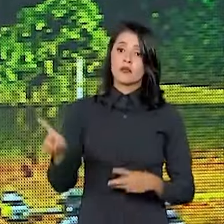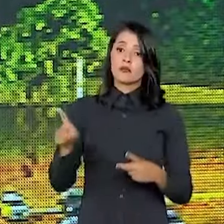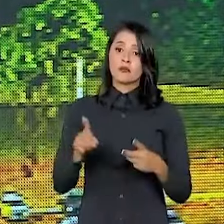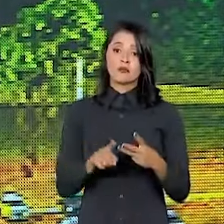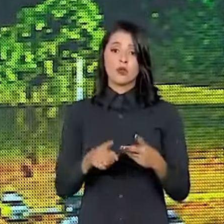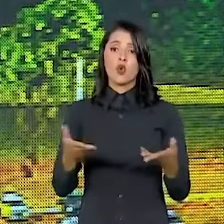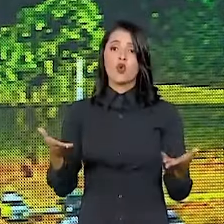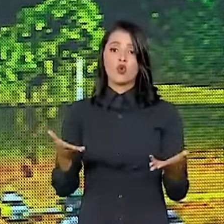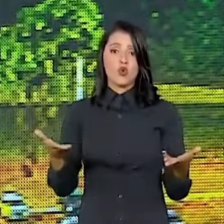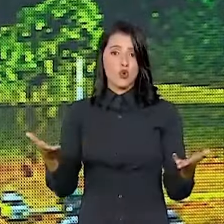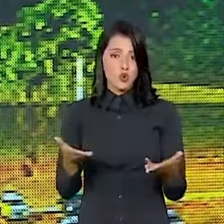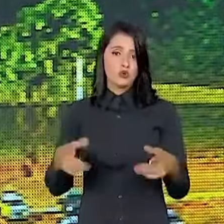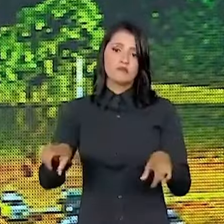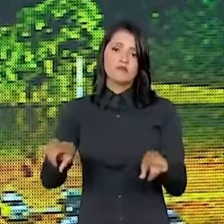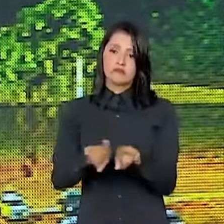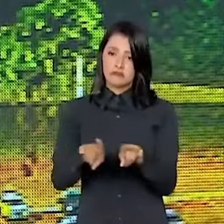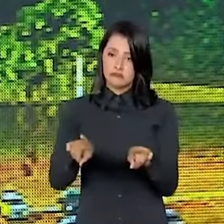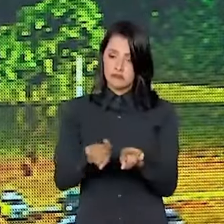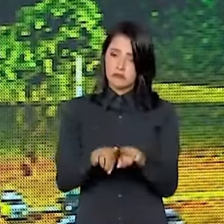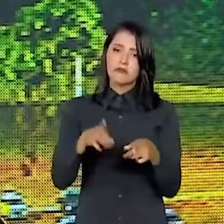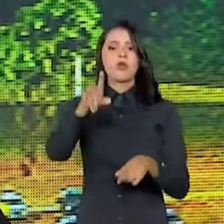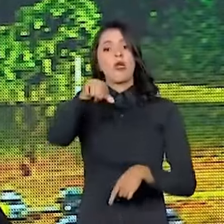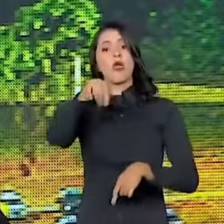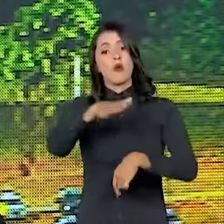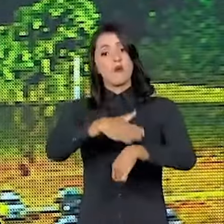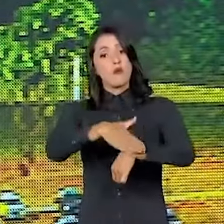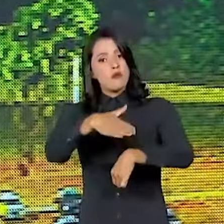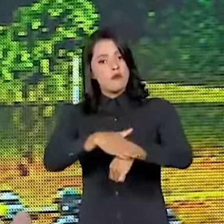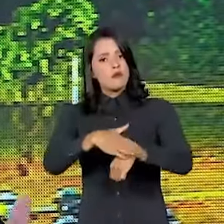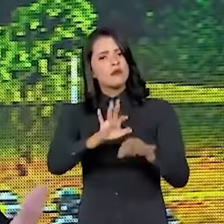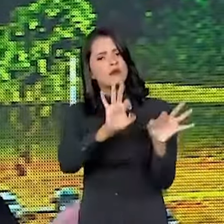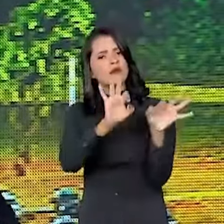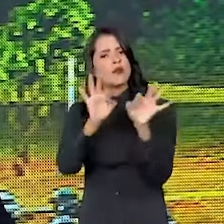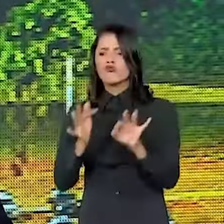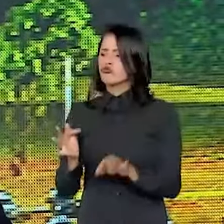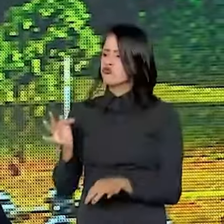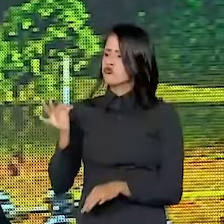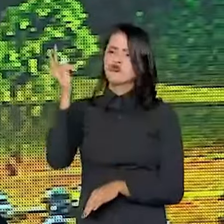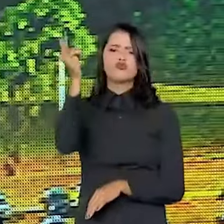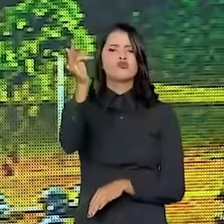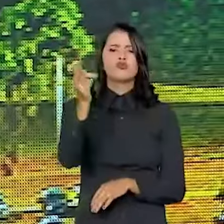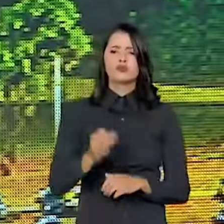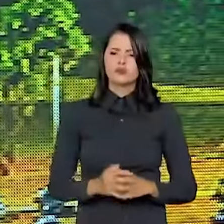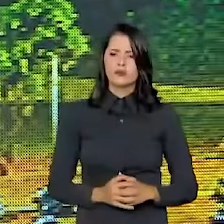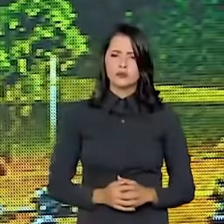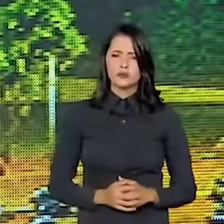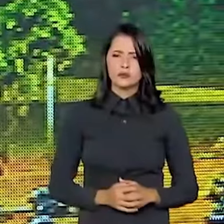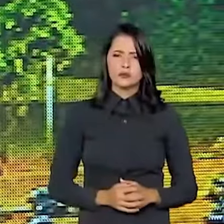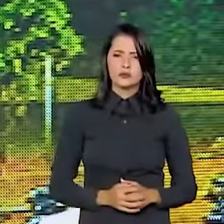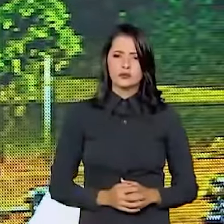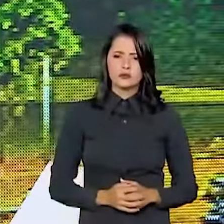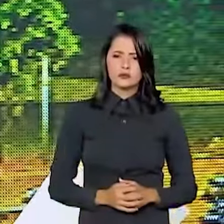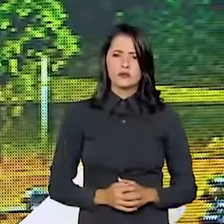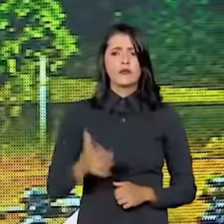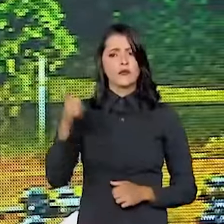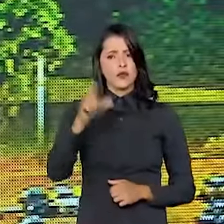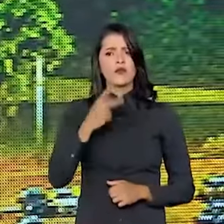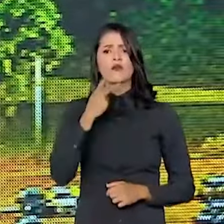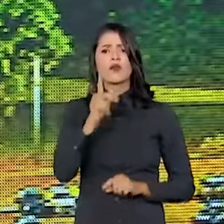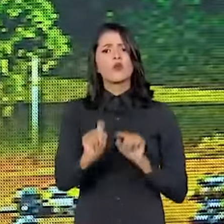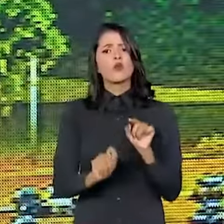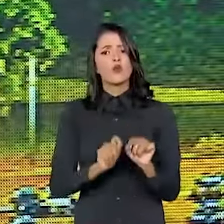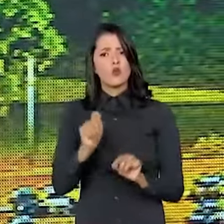hoje, também é o momento de olharmos para o futuro e